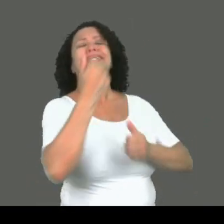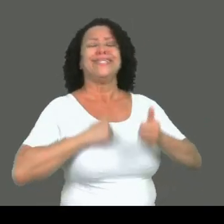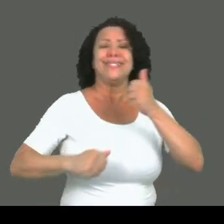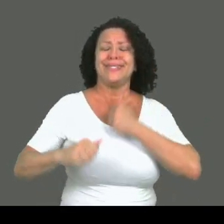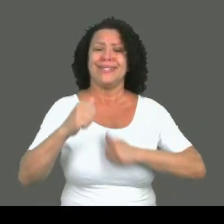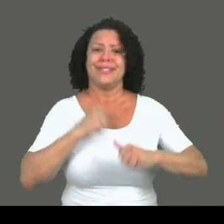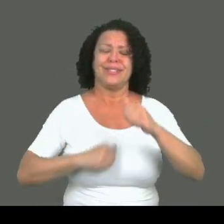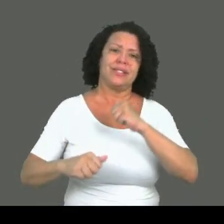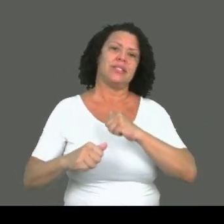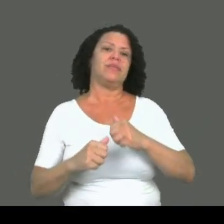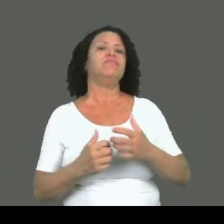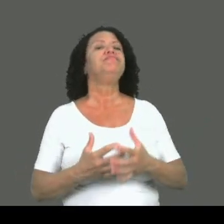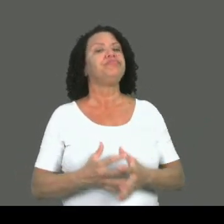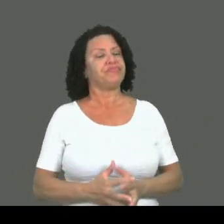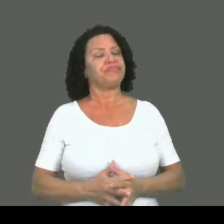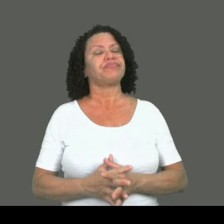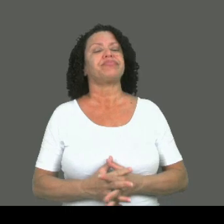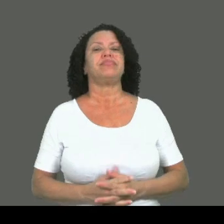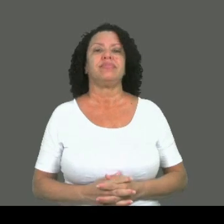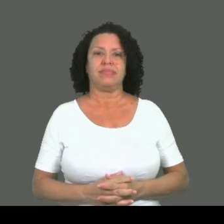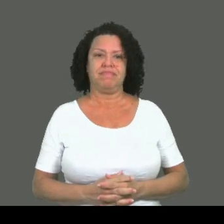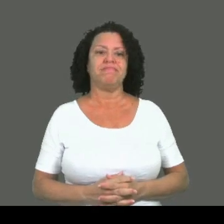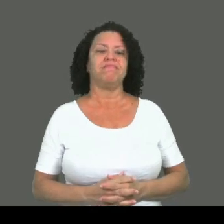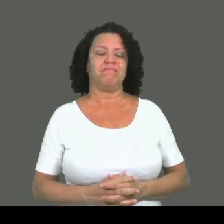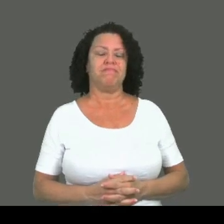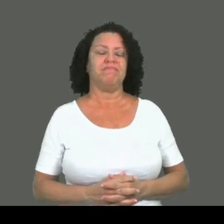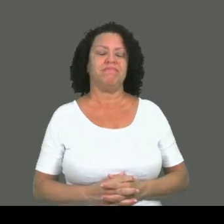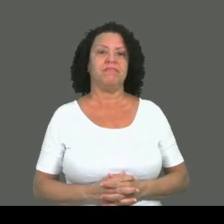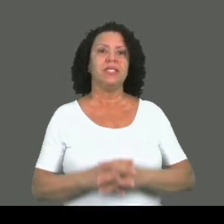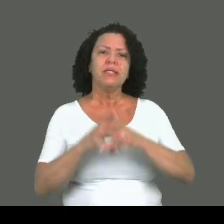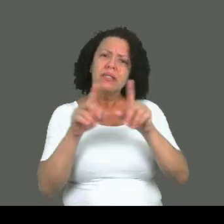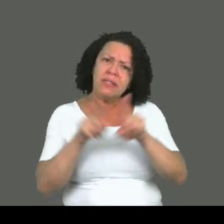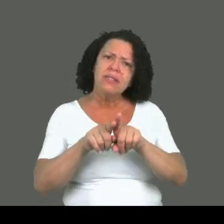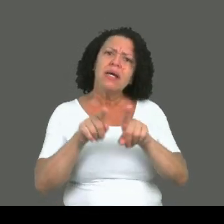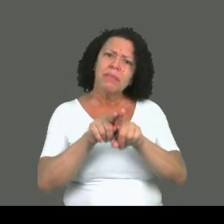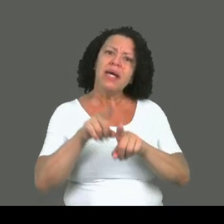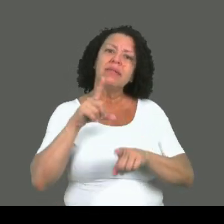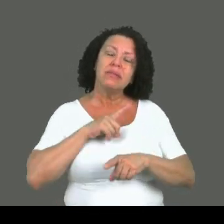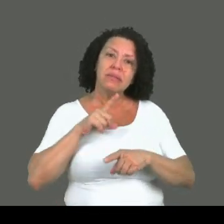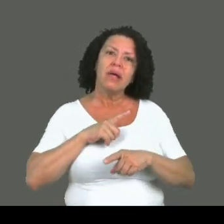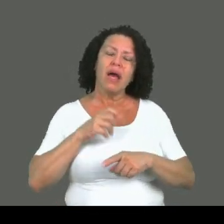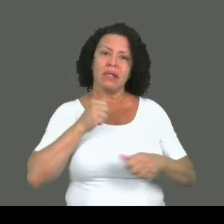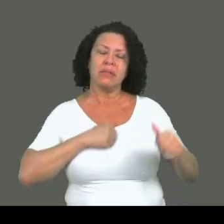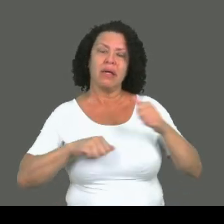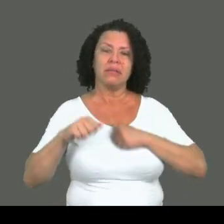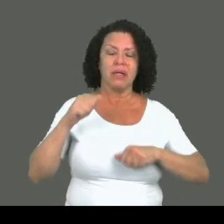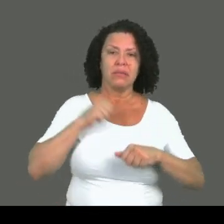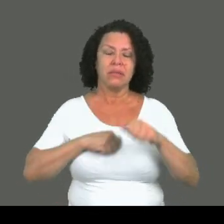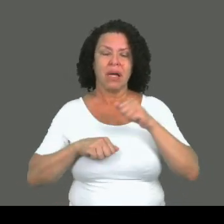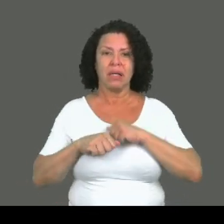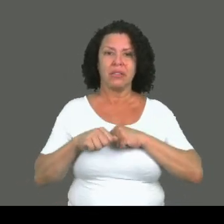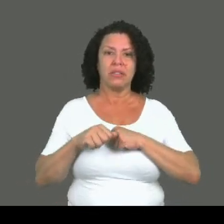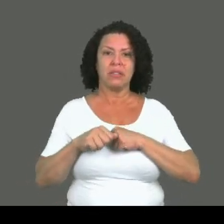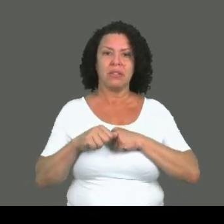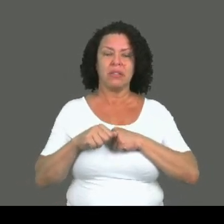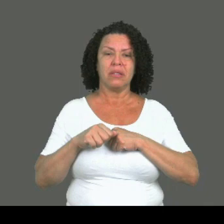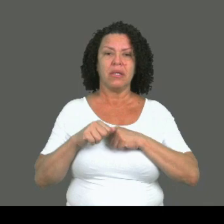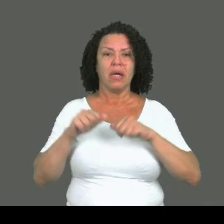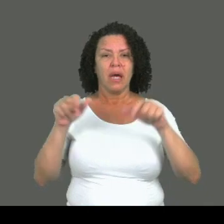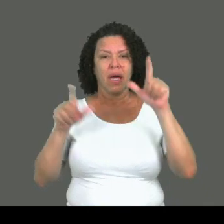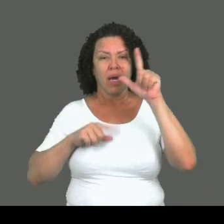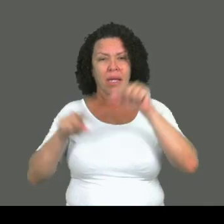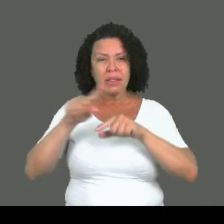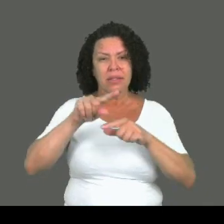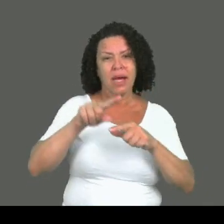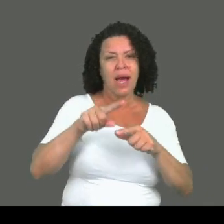ansiedade, tá? Sem contar na questão da ansiedade tecnológica, né? A gente não pode